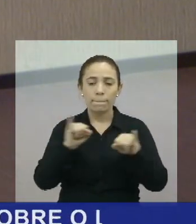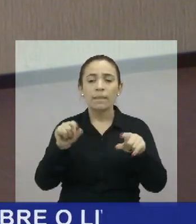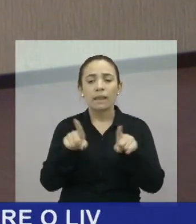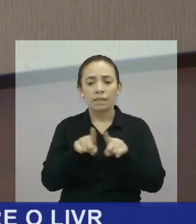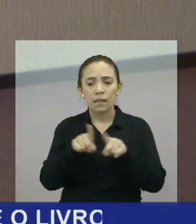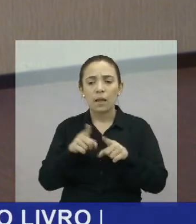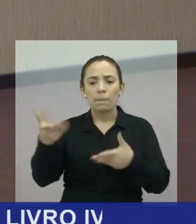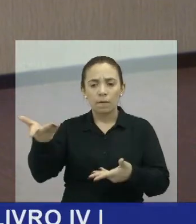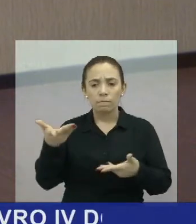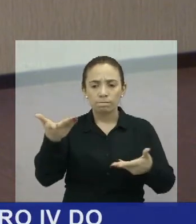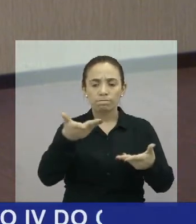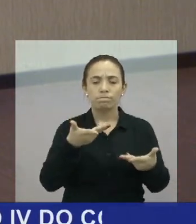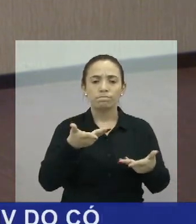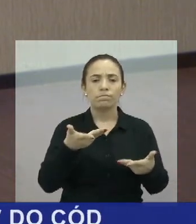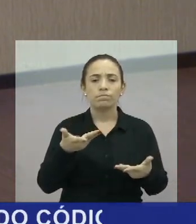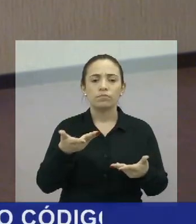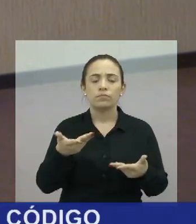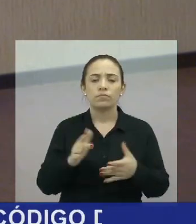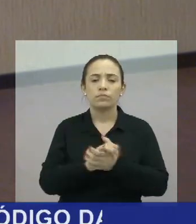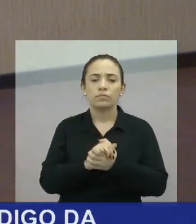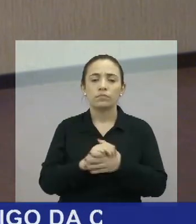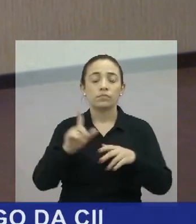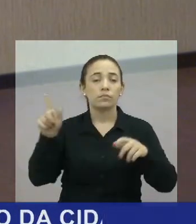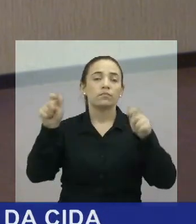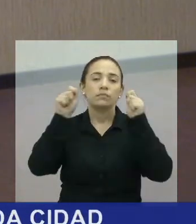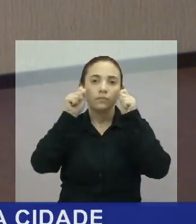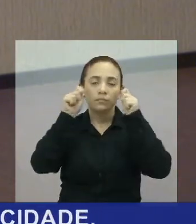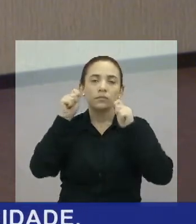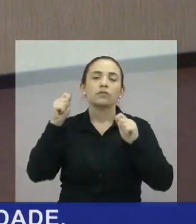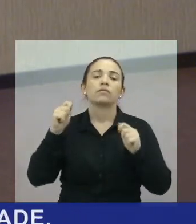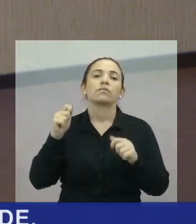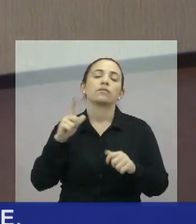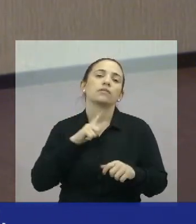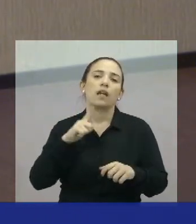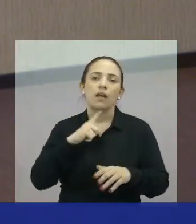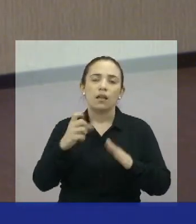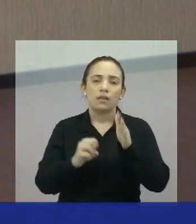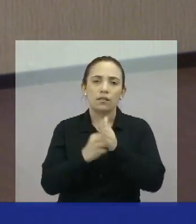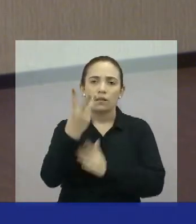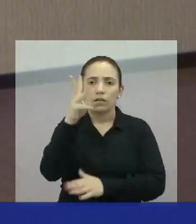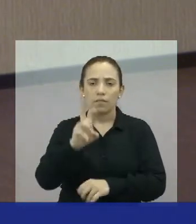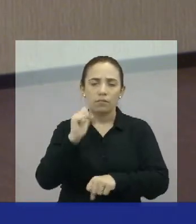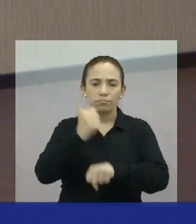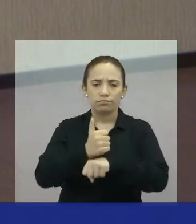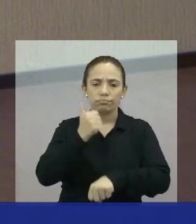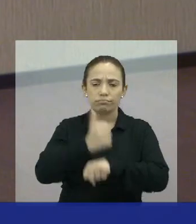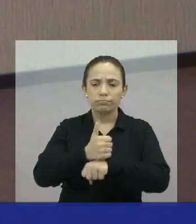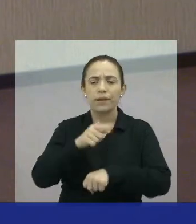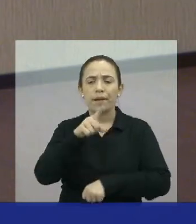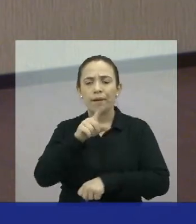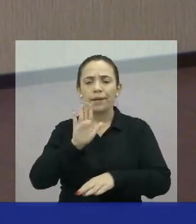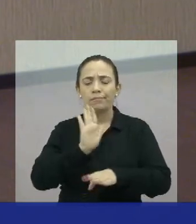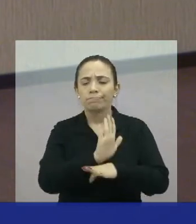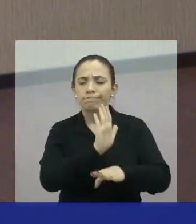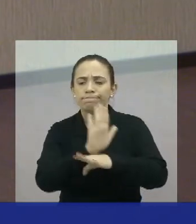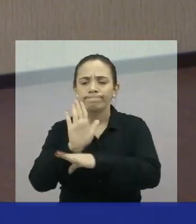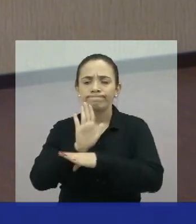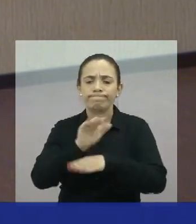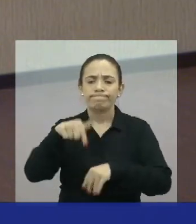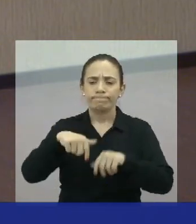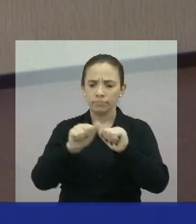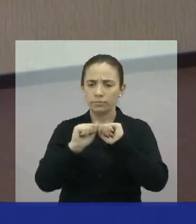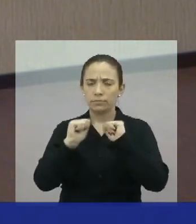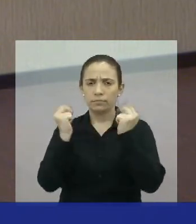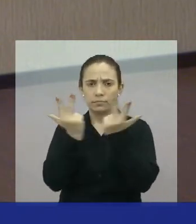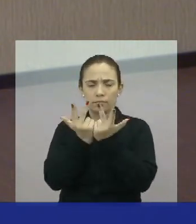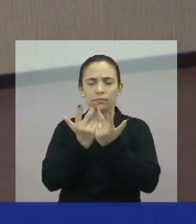convocar, né, que o Acrísio teve aqui por 3 mandatos, com certeza contribuiu muito para essa casa. A